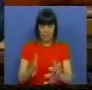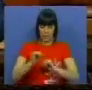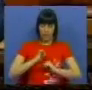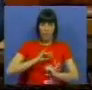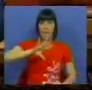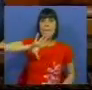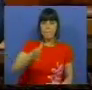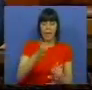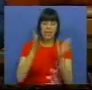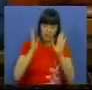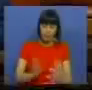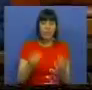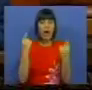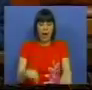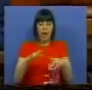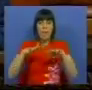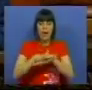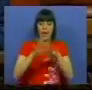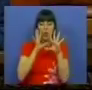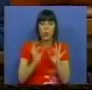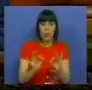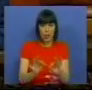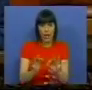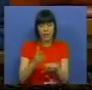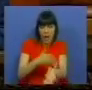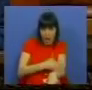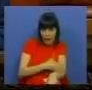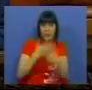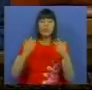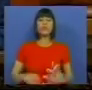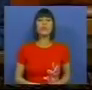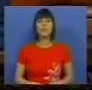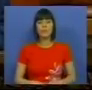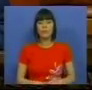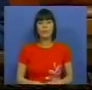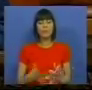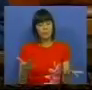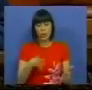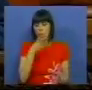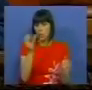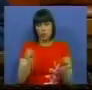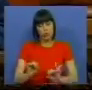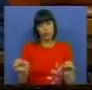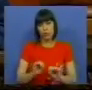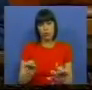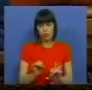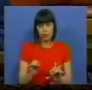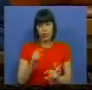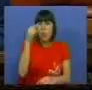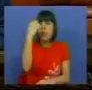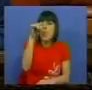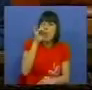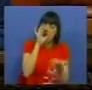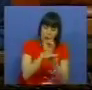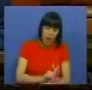nosso país existir efetivamente uma rede de cuidados paliativos. E não diz, naturalmente, uma